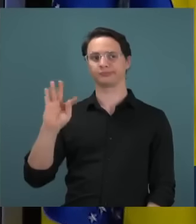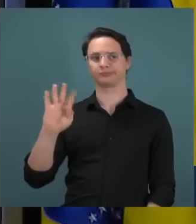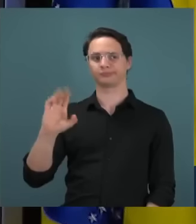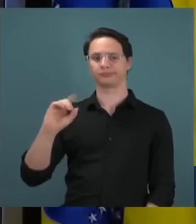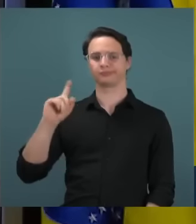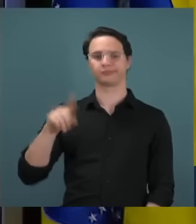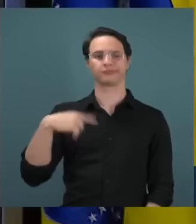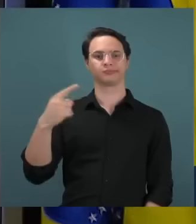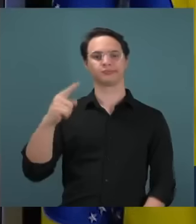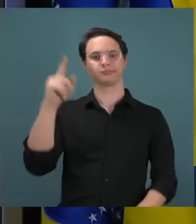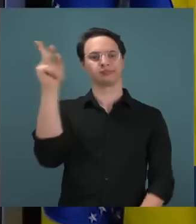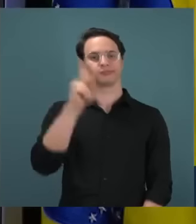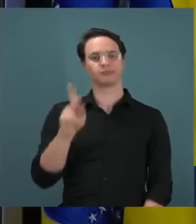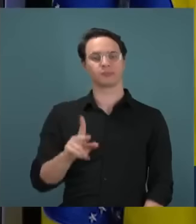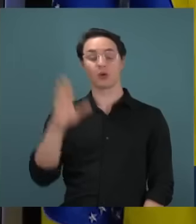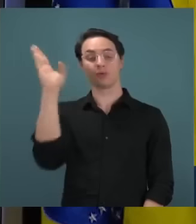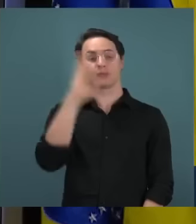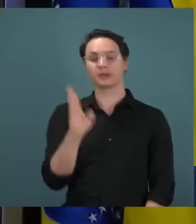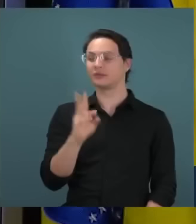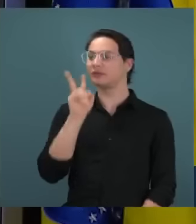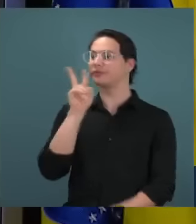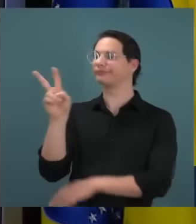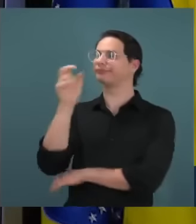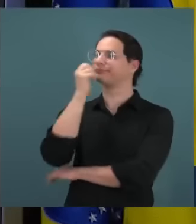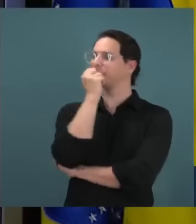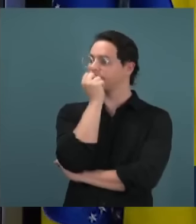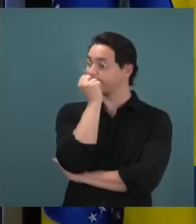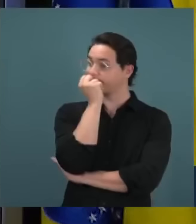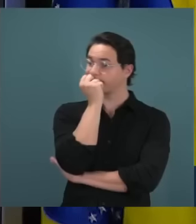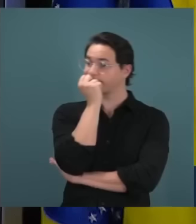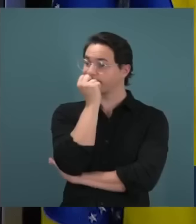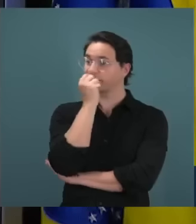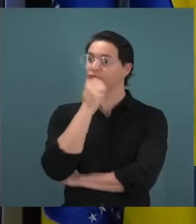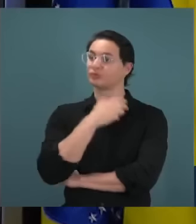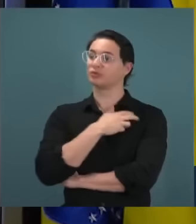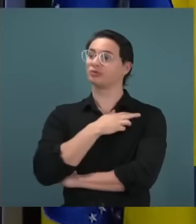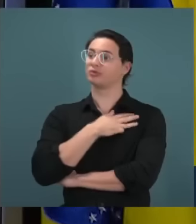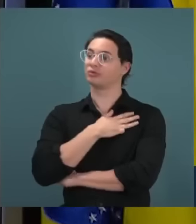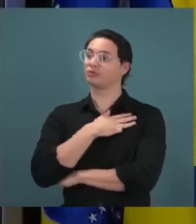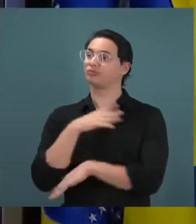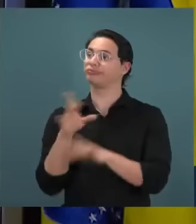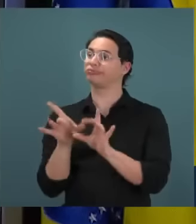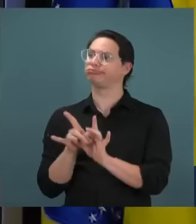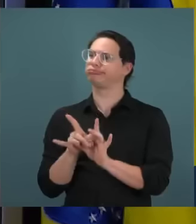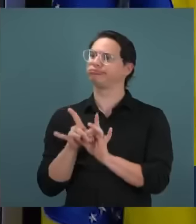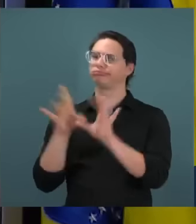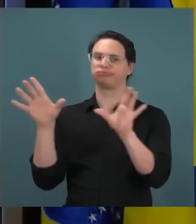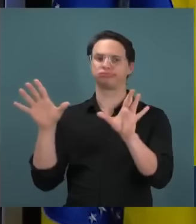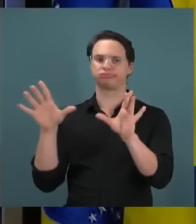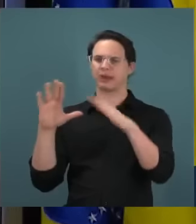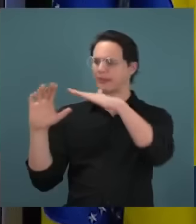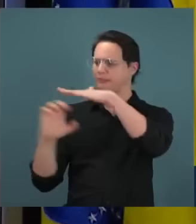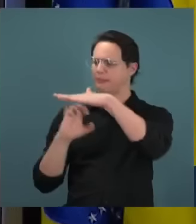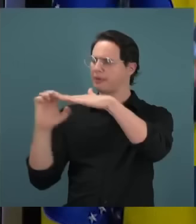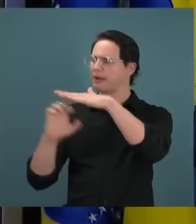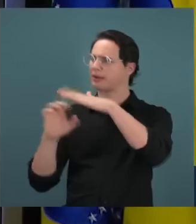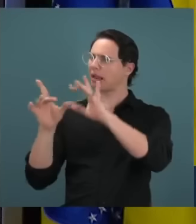de injustiças, premiando a impunidade dos corruptos poderosos, sejam eles empresários, sejam